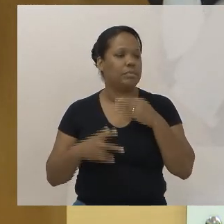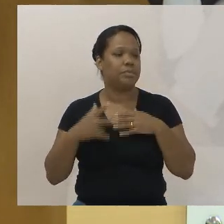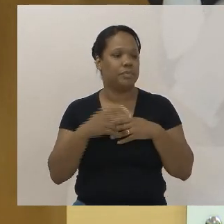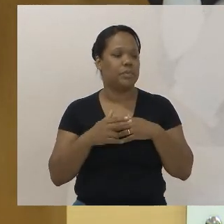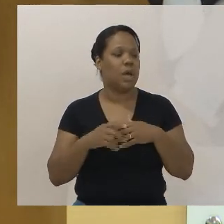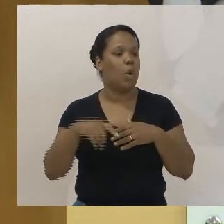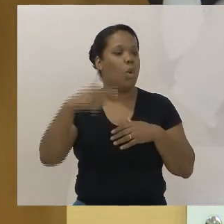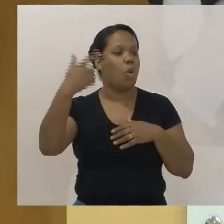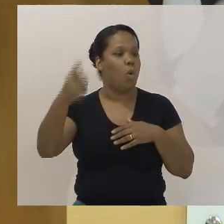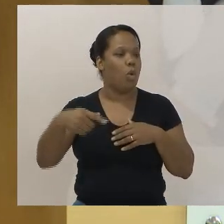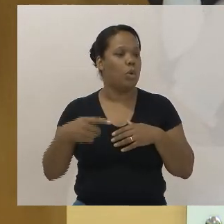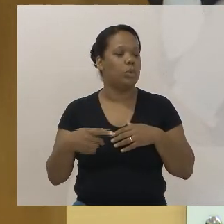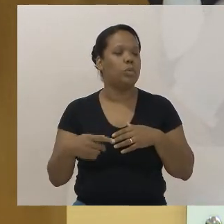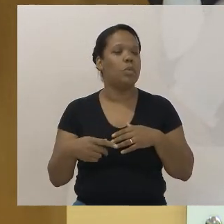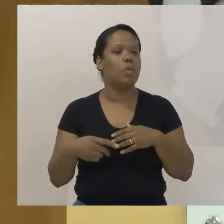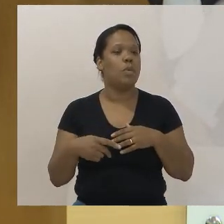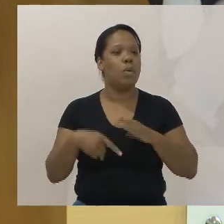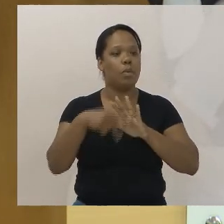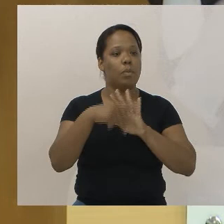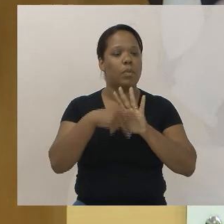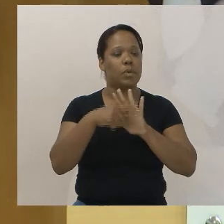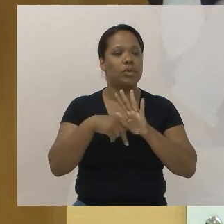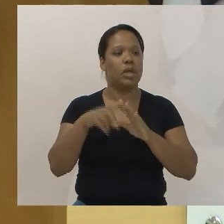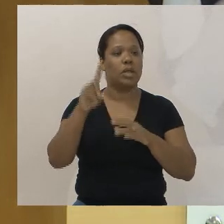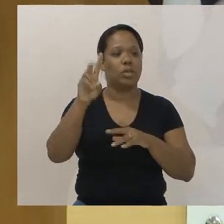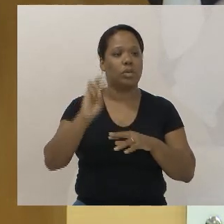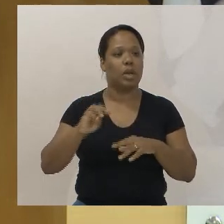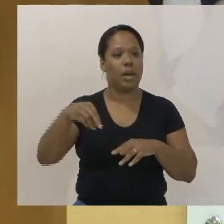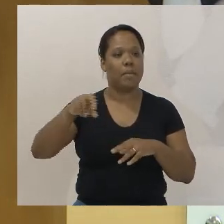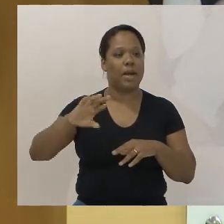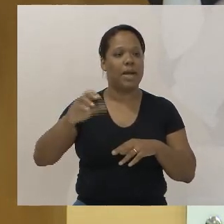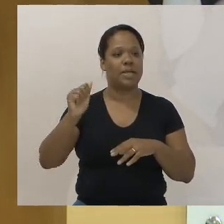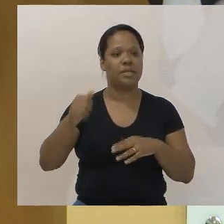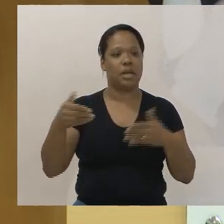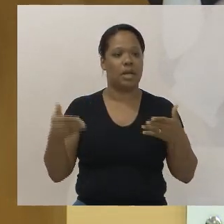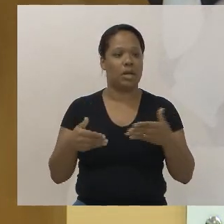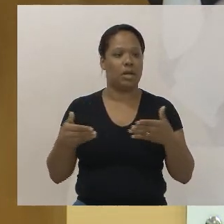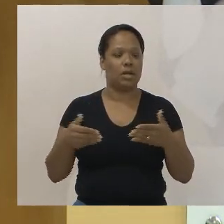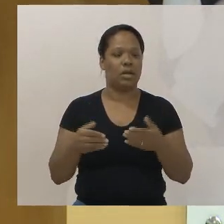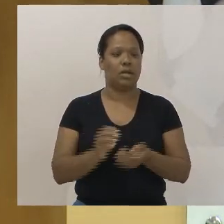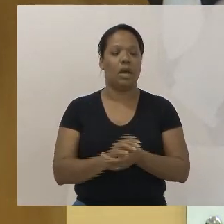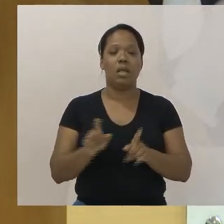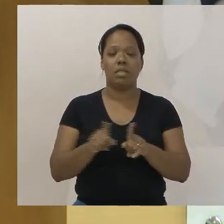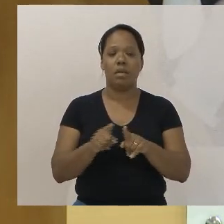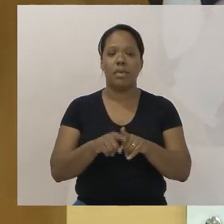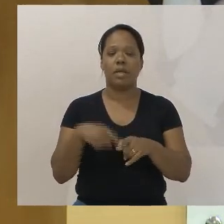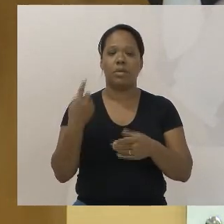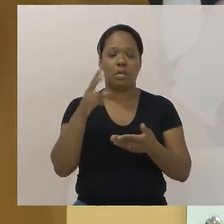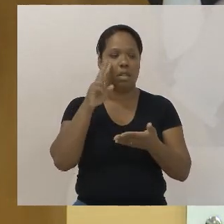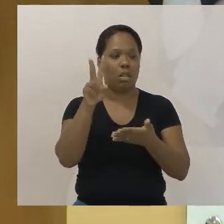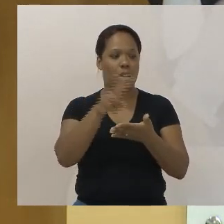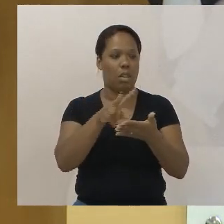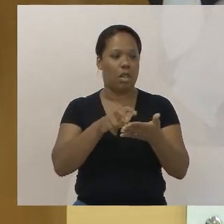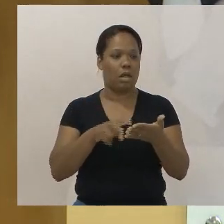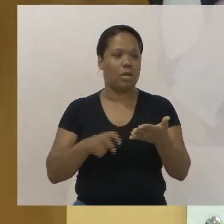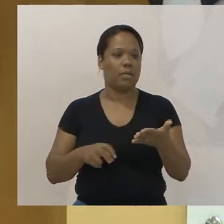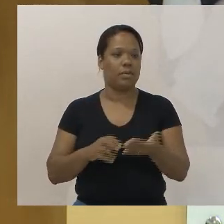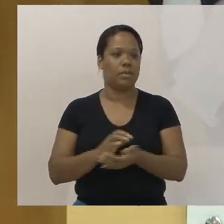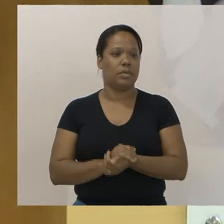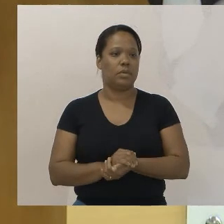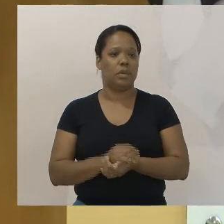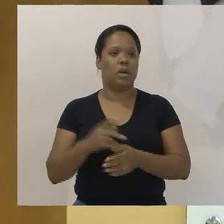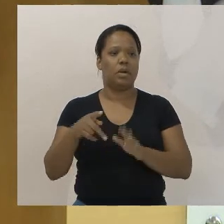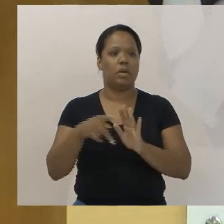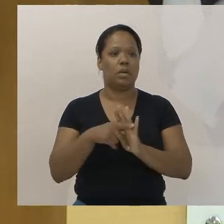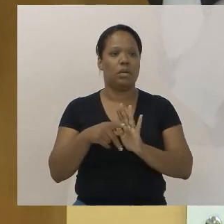projeto importante da doutora márcia né vai ser votado agora que a gente vai também está analisando eu nem sei porque me parece que esse